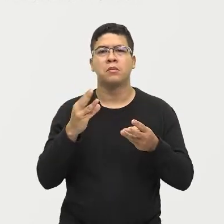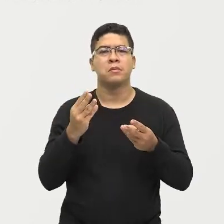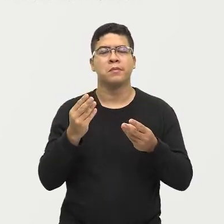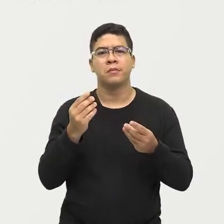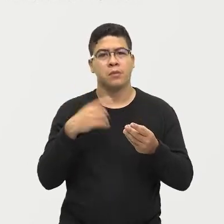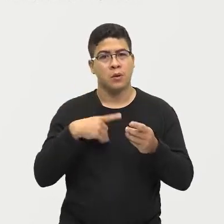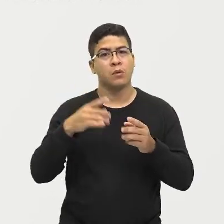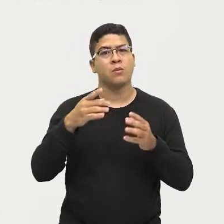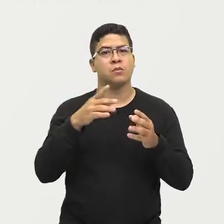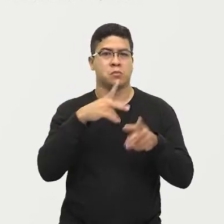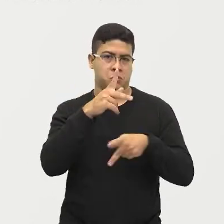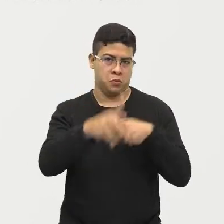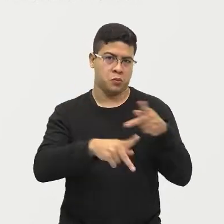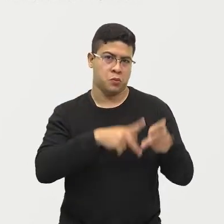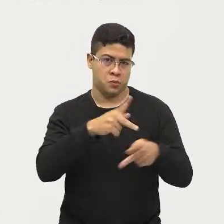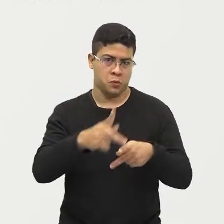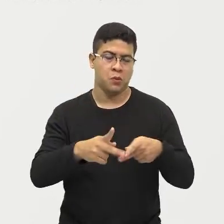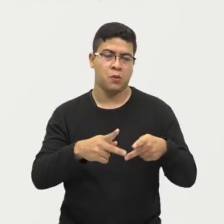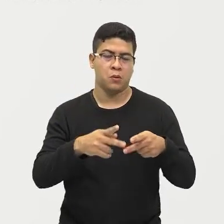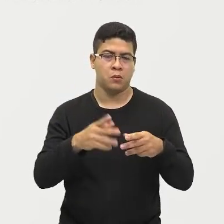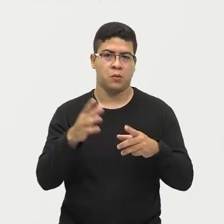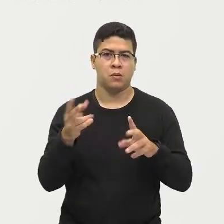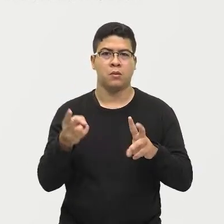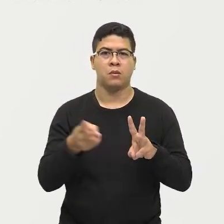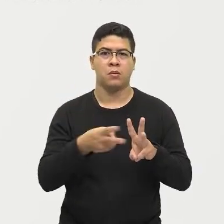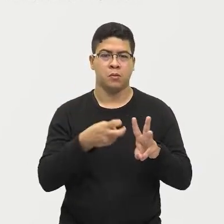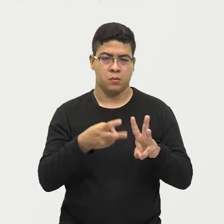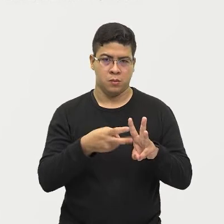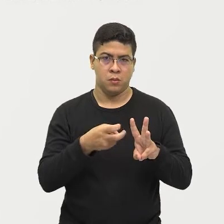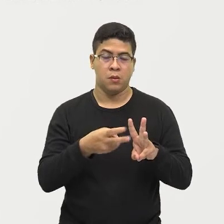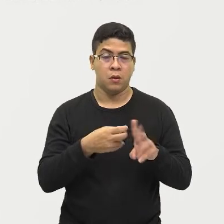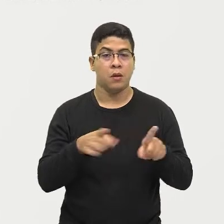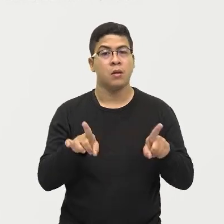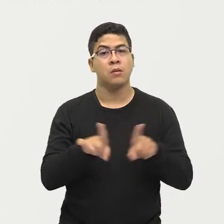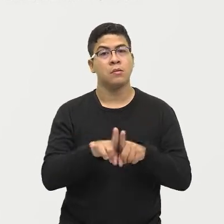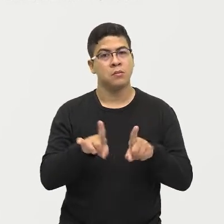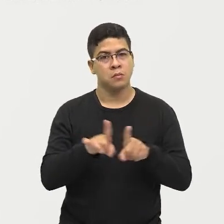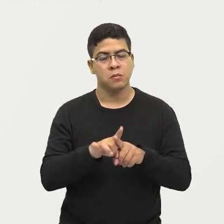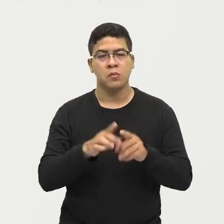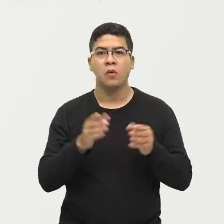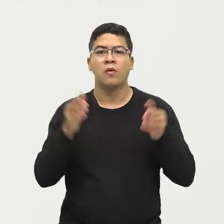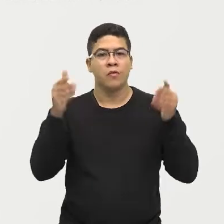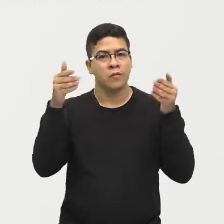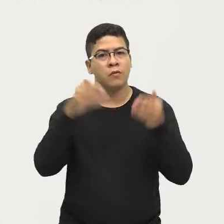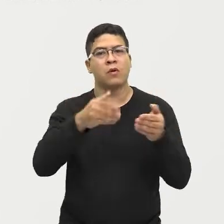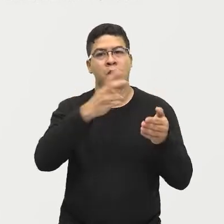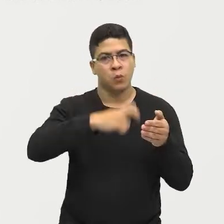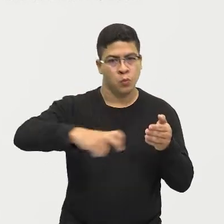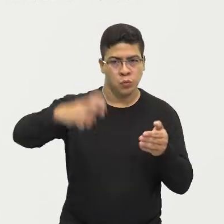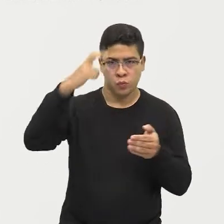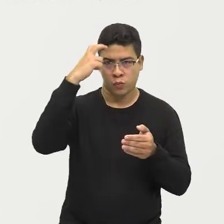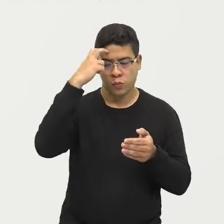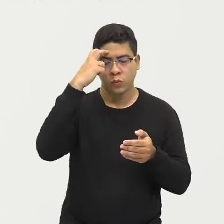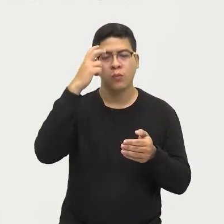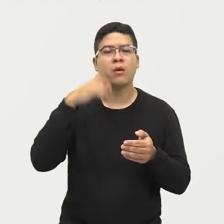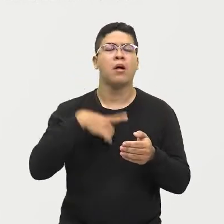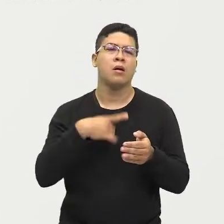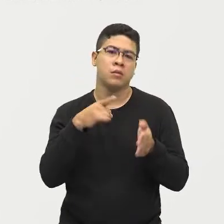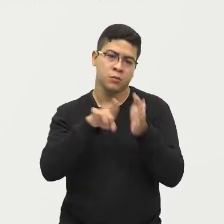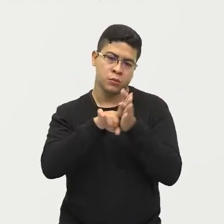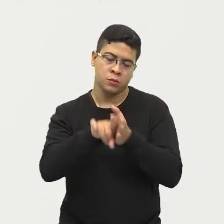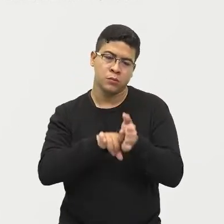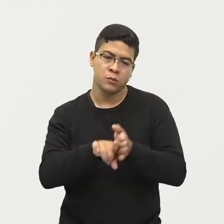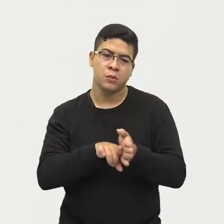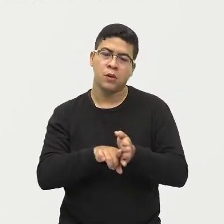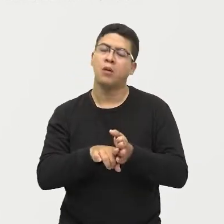desses povos indígenas, e do folclore brasileiro também. Ele vai fazer uma pesquisa, ele era um grande